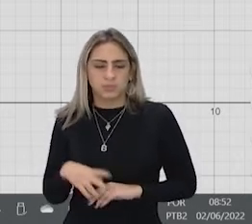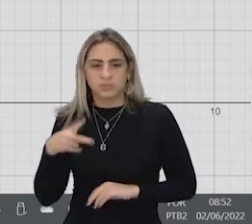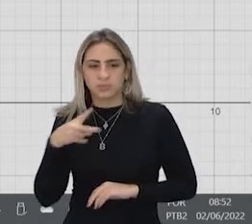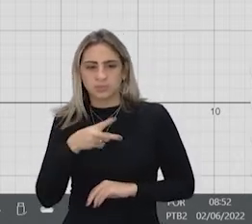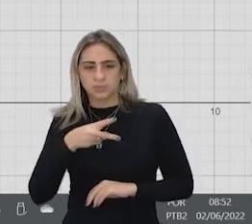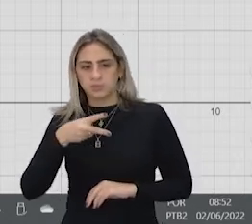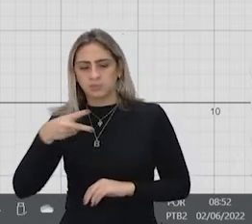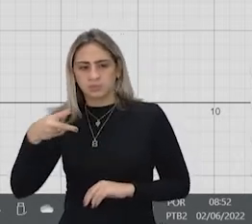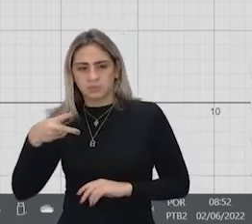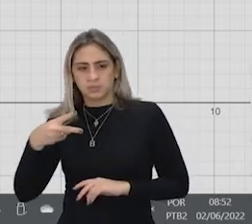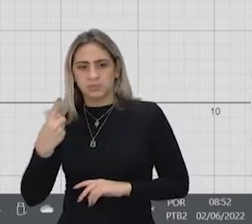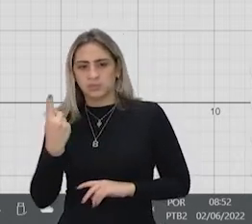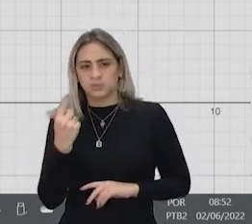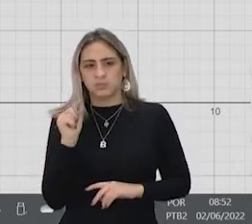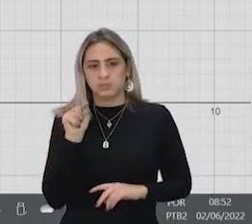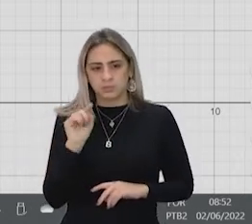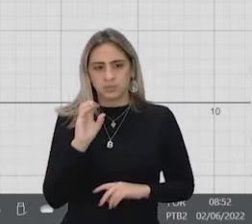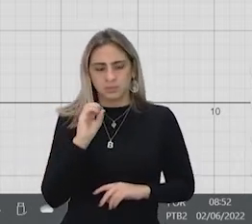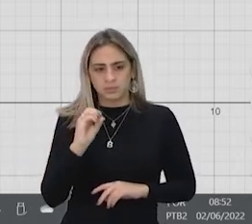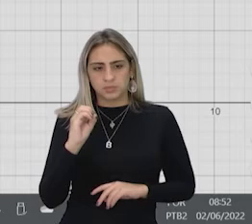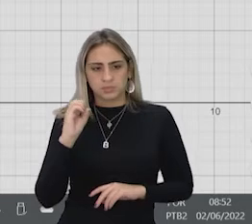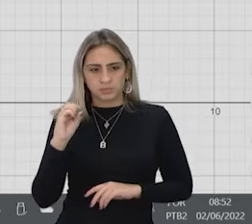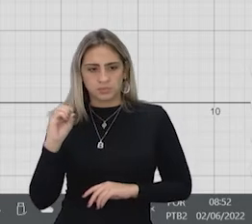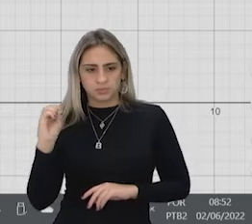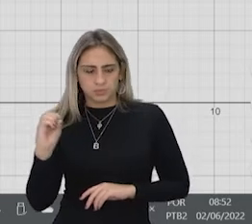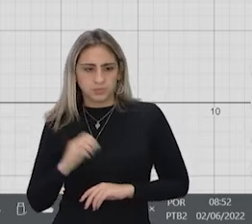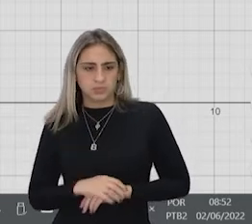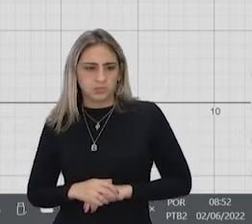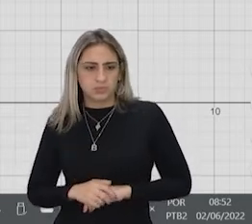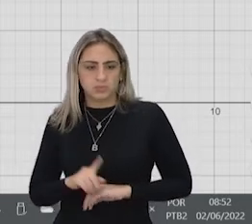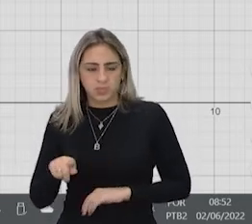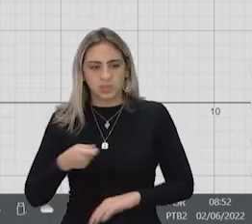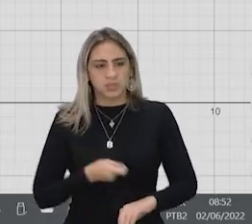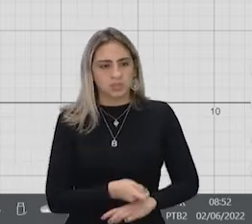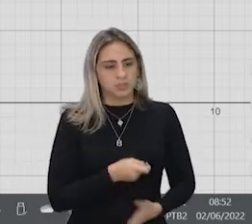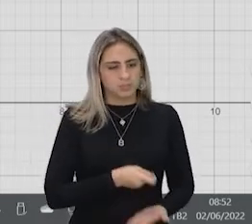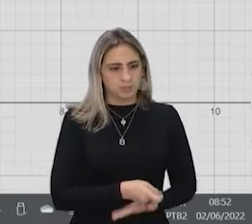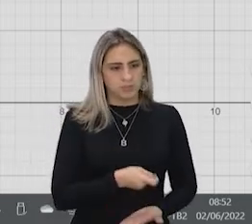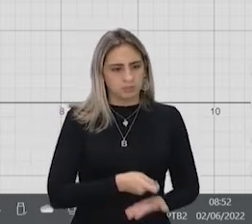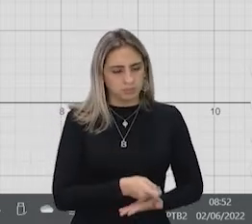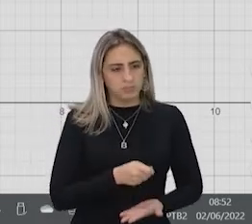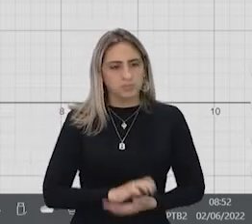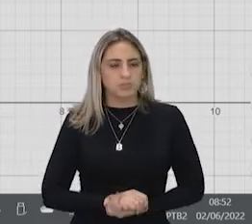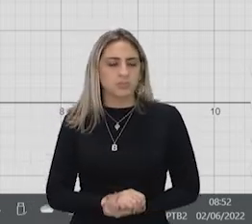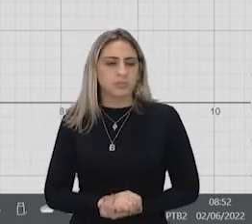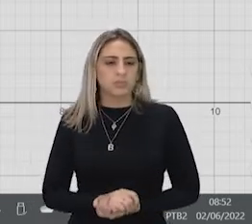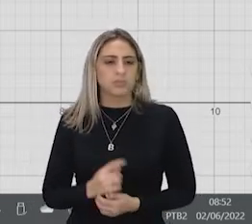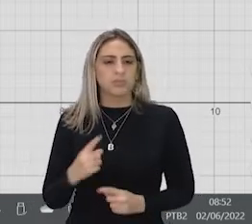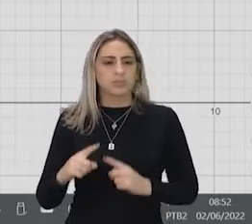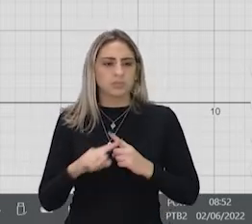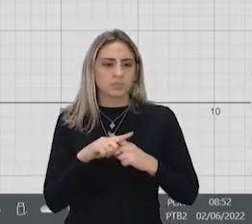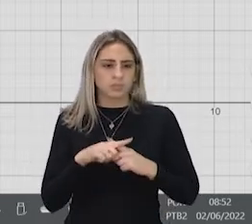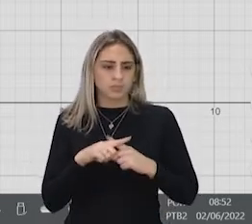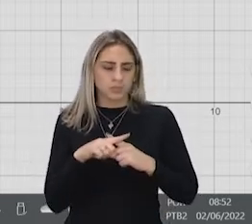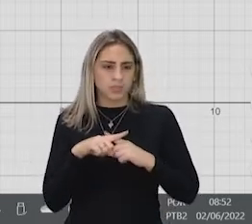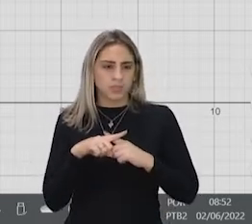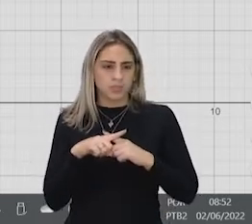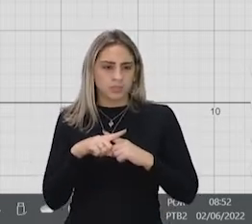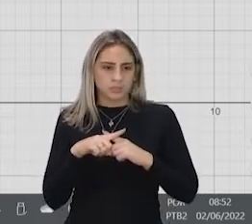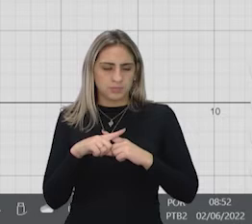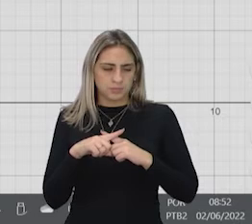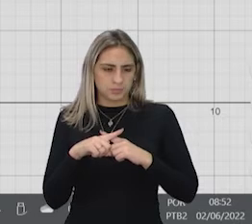igual R$1.000, que é o que você está investindo, vezes, que é o